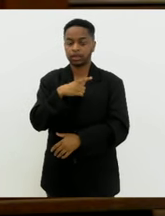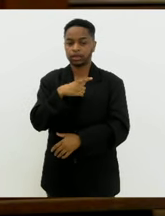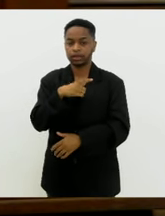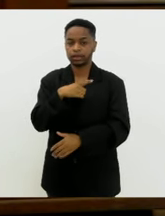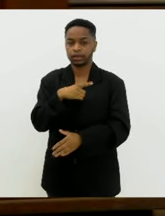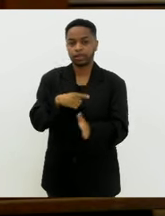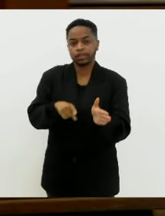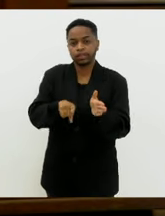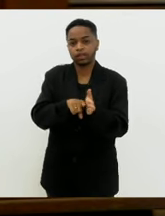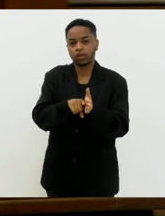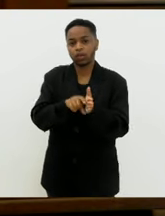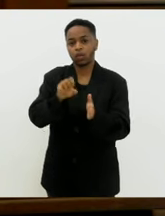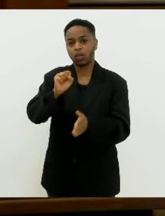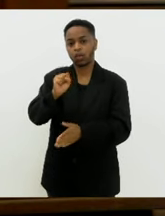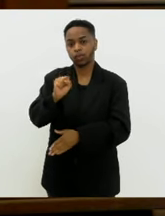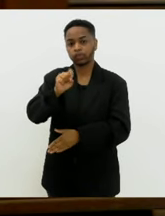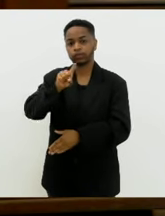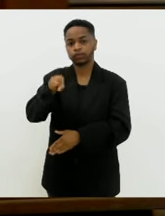de